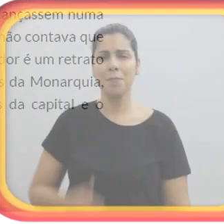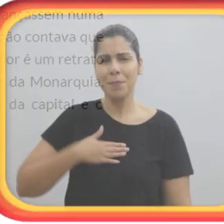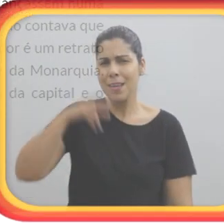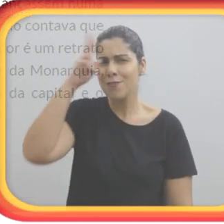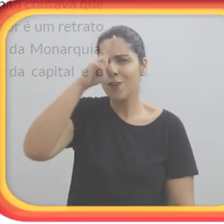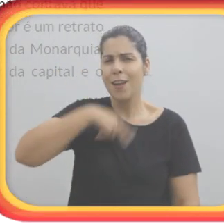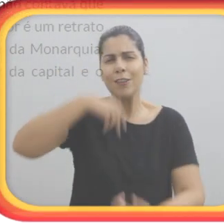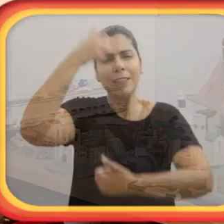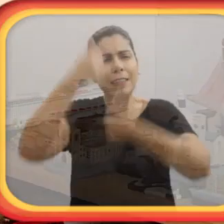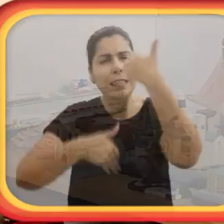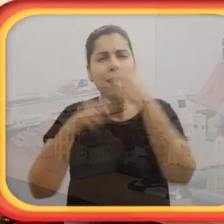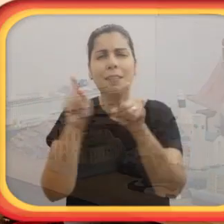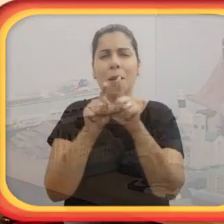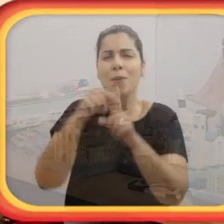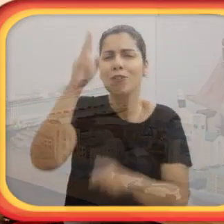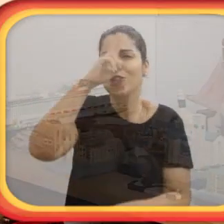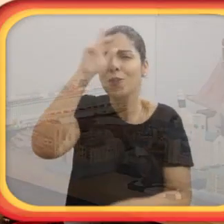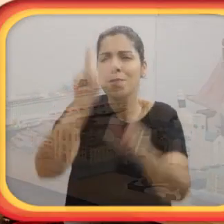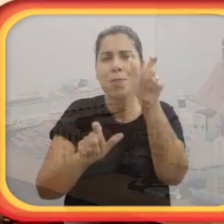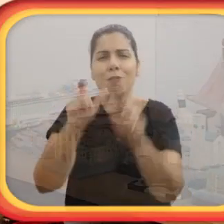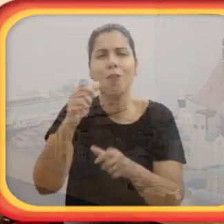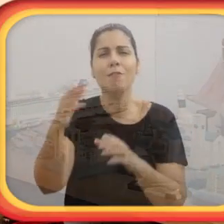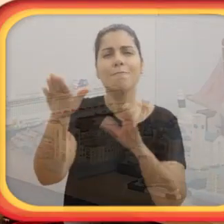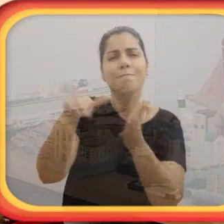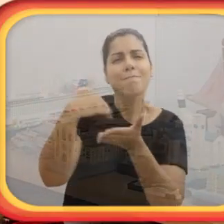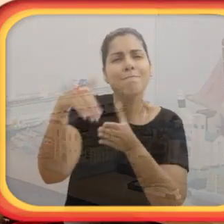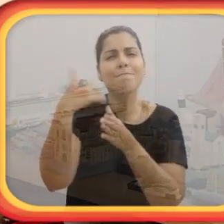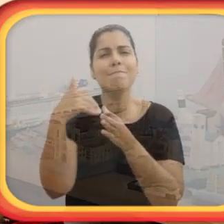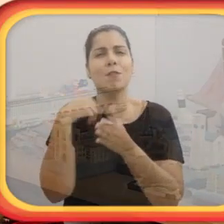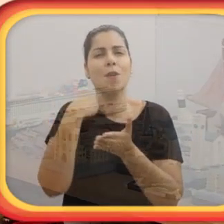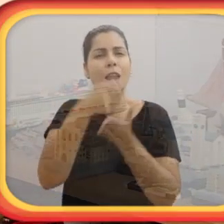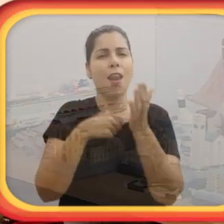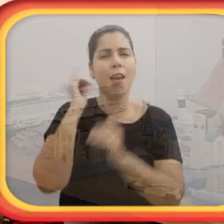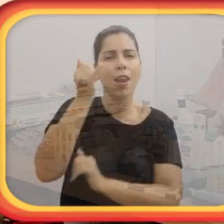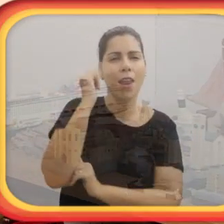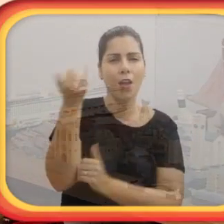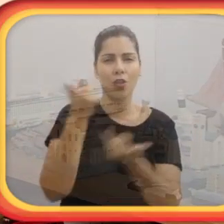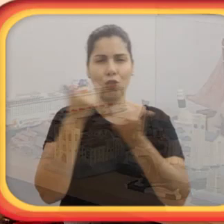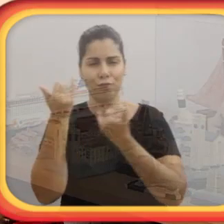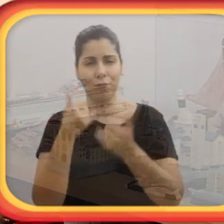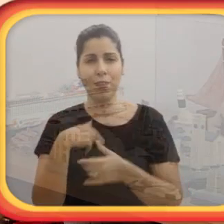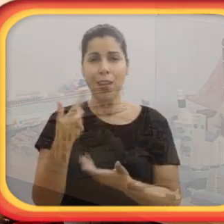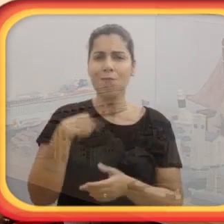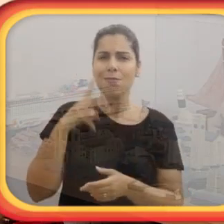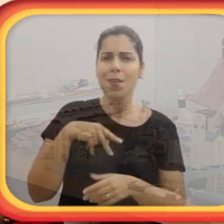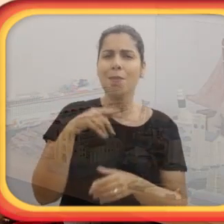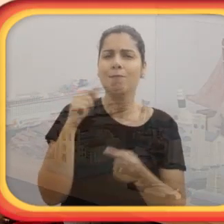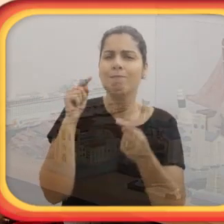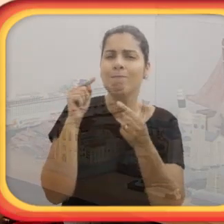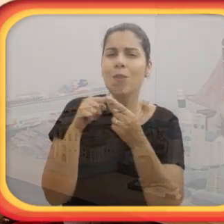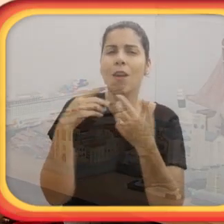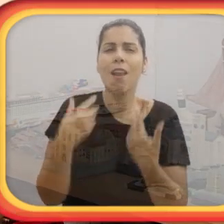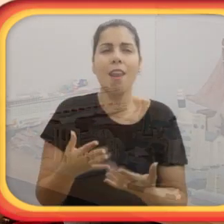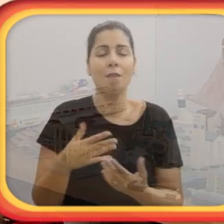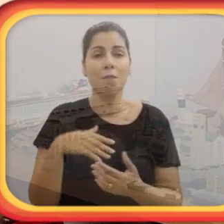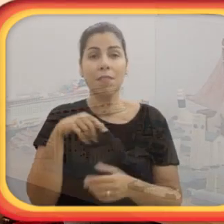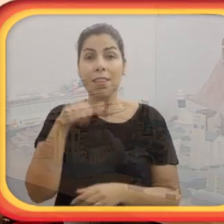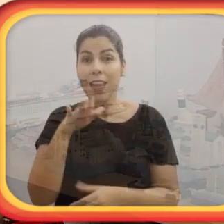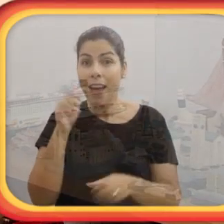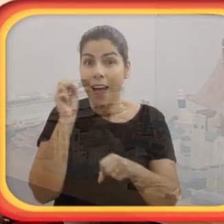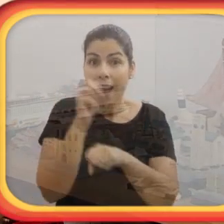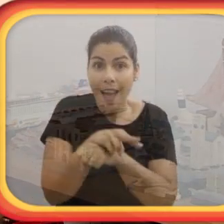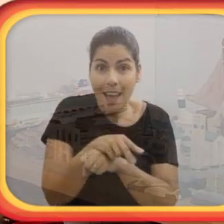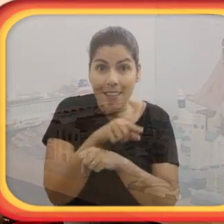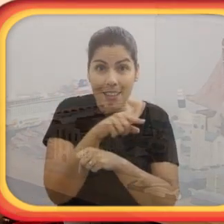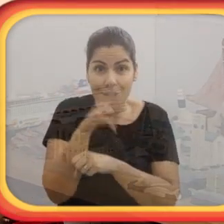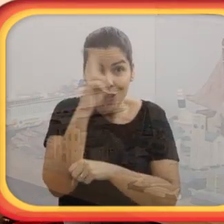Eu conto muito minhas histórias, também histórias de pessoas que enviam, né, seus relatos, é sempre com toque leve. Quem entrar no História de